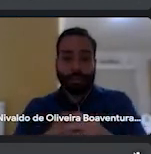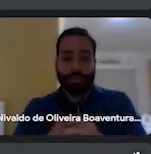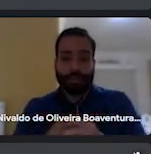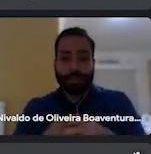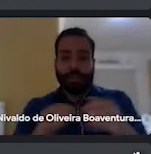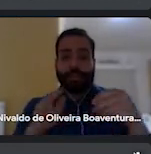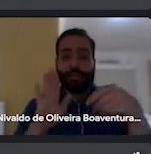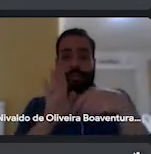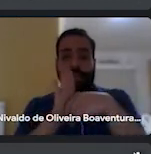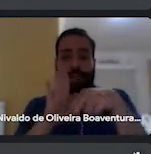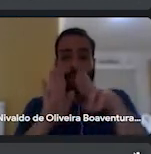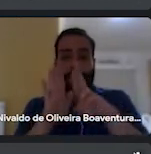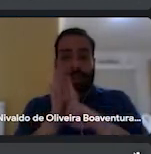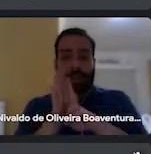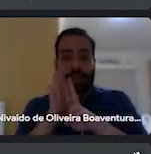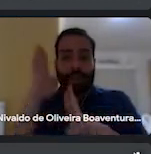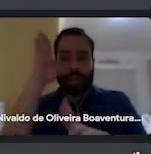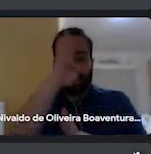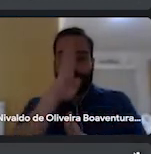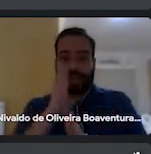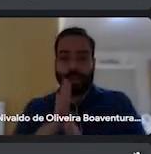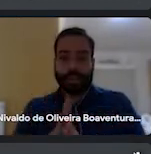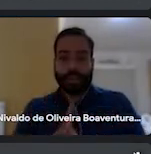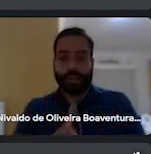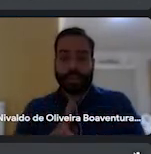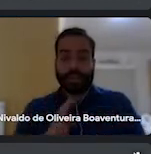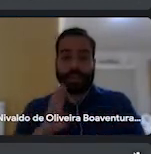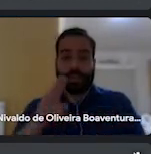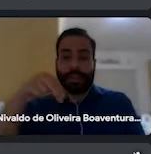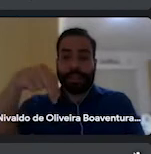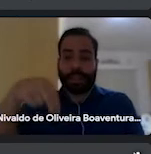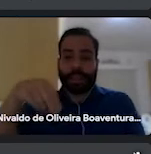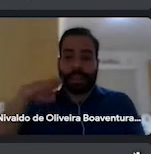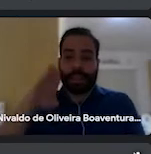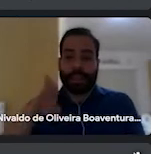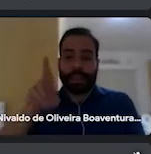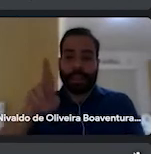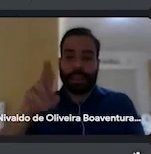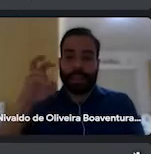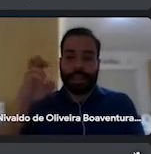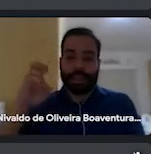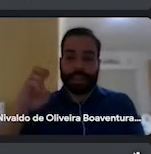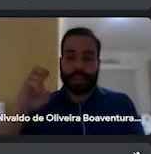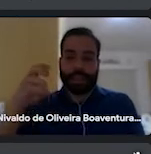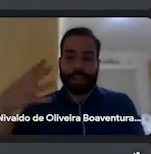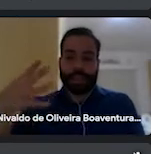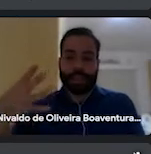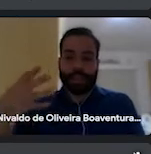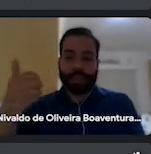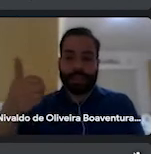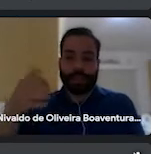brasileiras, somente a NBR 5410, a 14039,